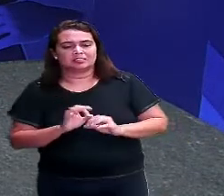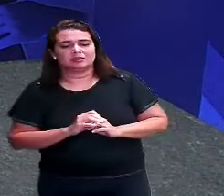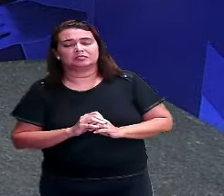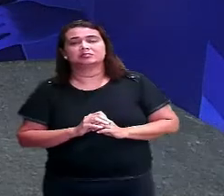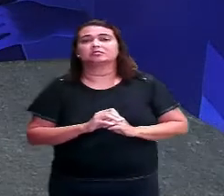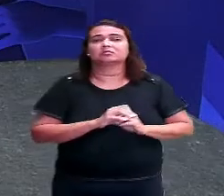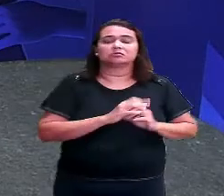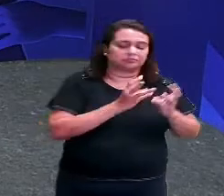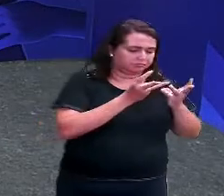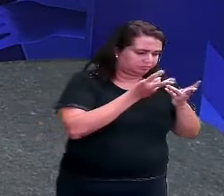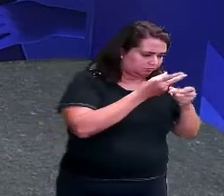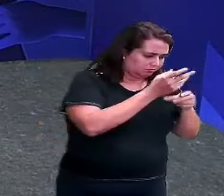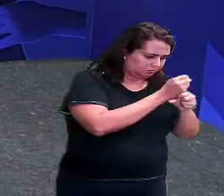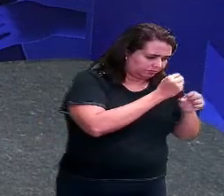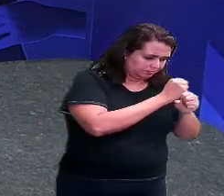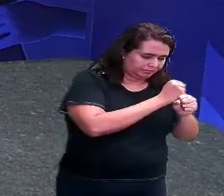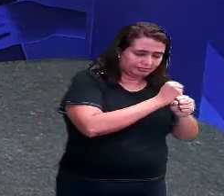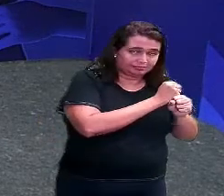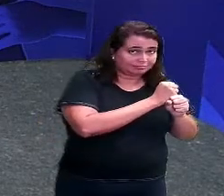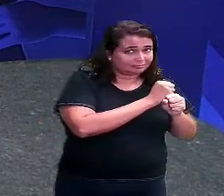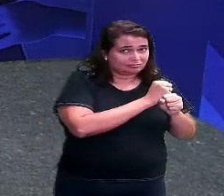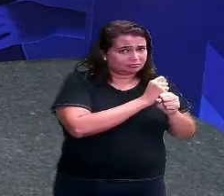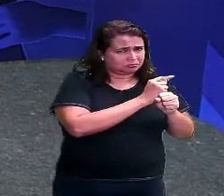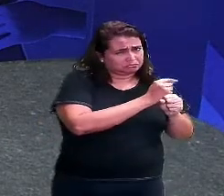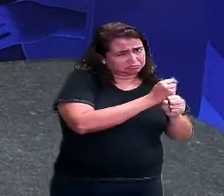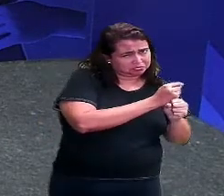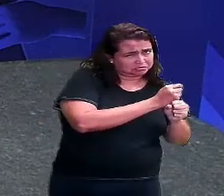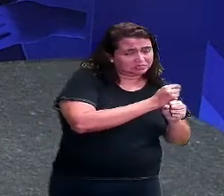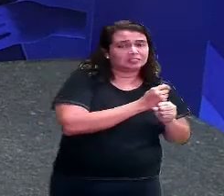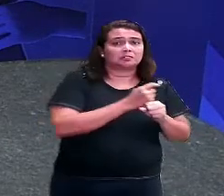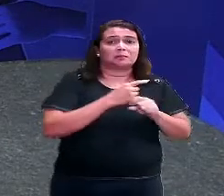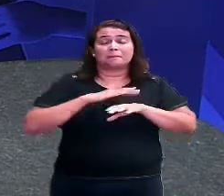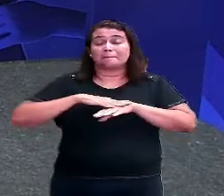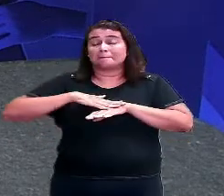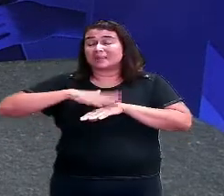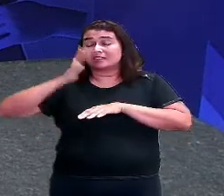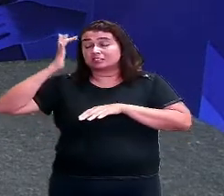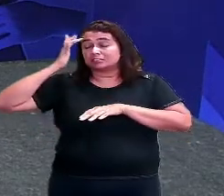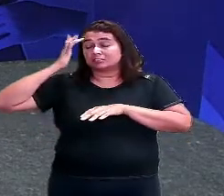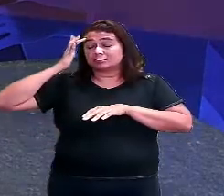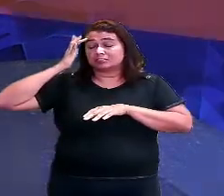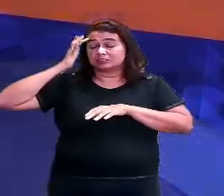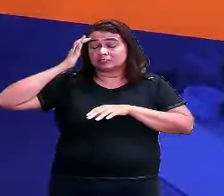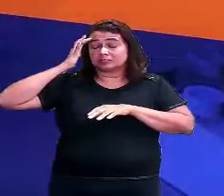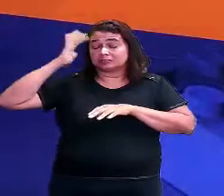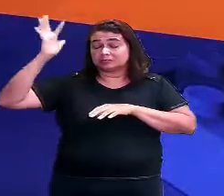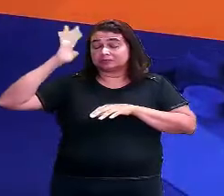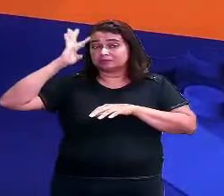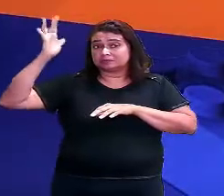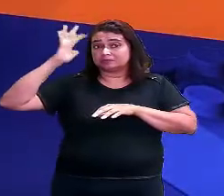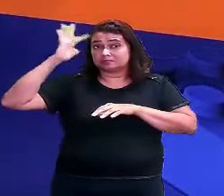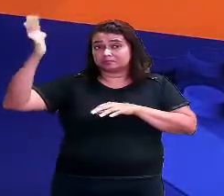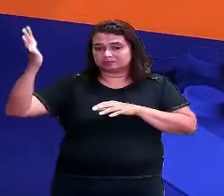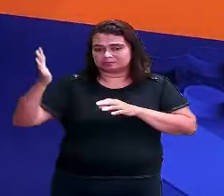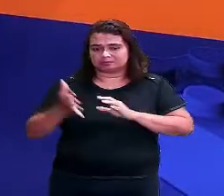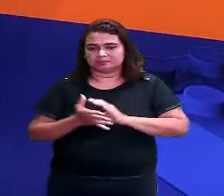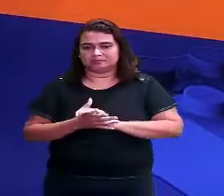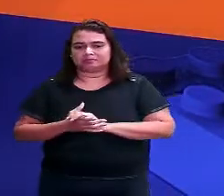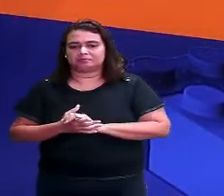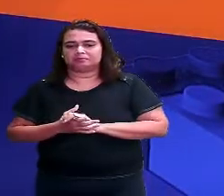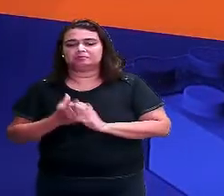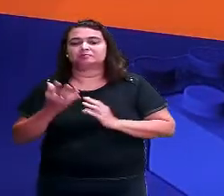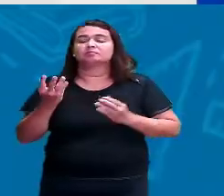que cálculo, a princípio, tá certo? Então, vamos lá. Qual é o nosso conteúdo? É